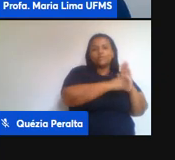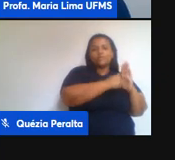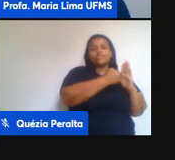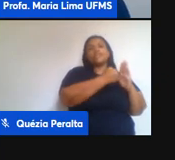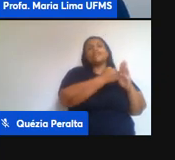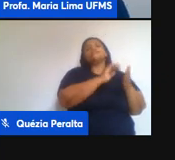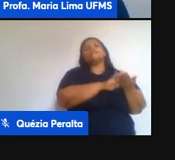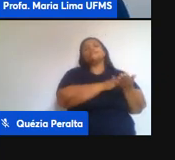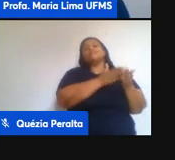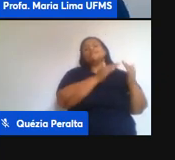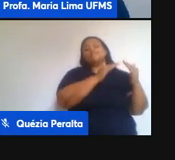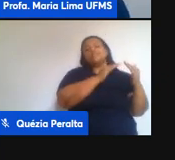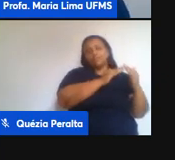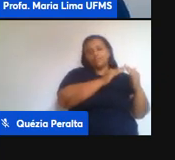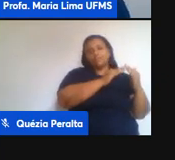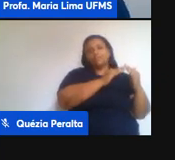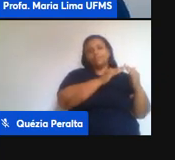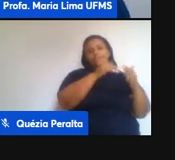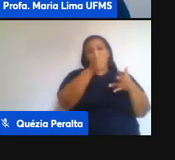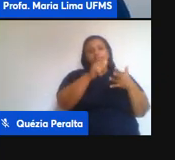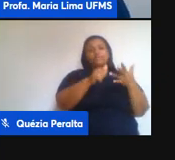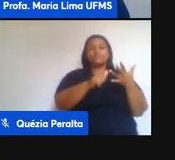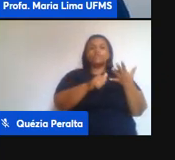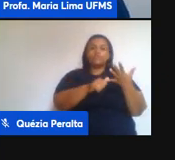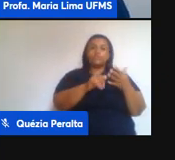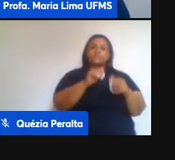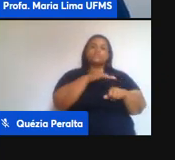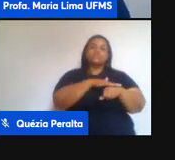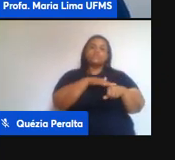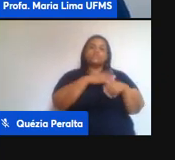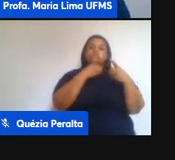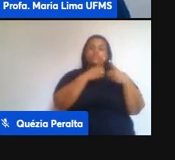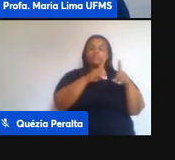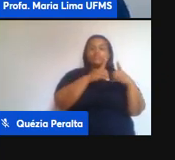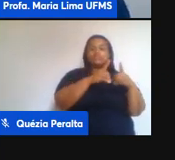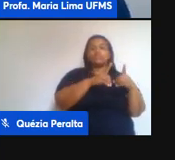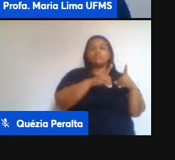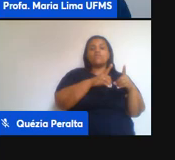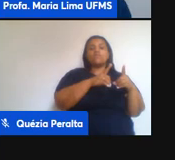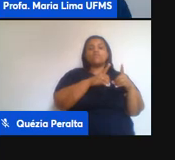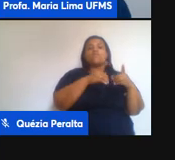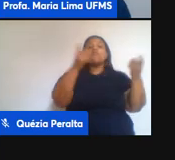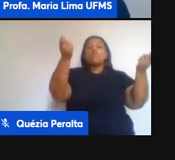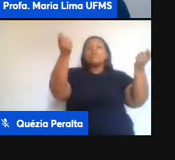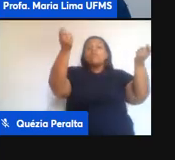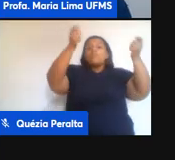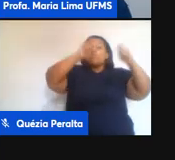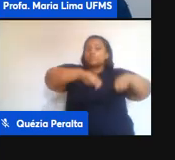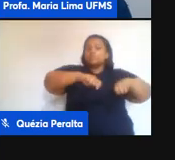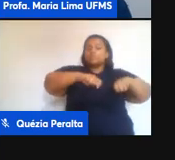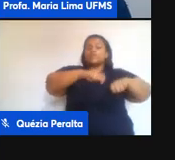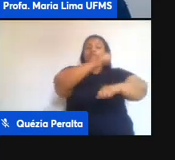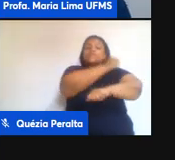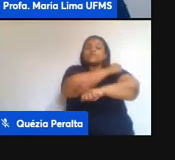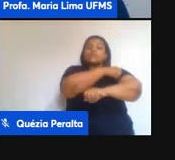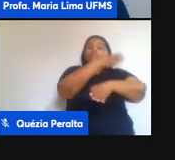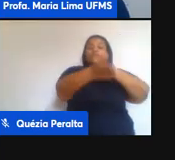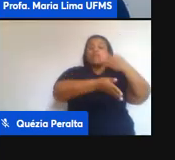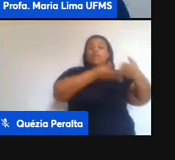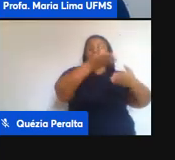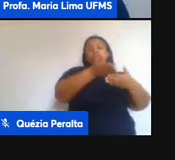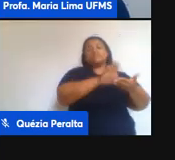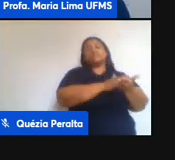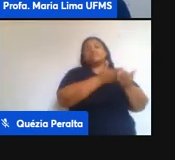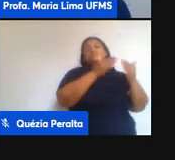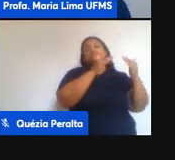outro elemento para a gente conversar, né? Em que medida que nós possibilitamos que esses alunos decidam sobre os rumos da escola, decidam